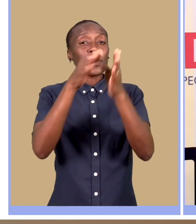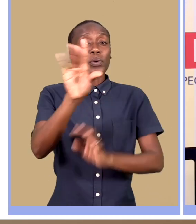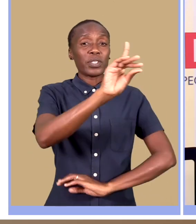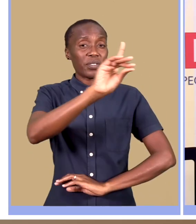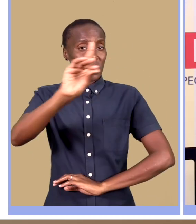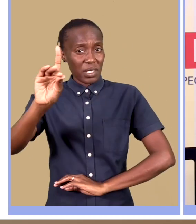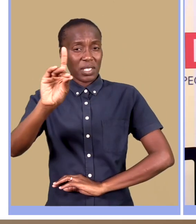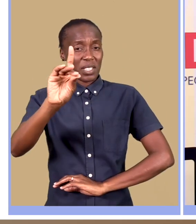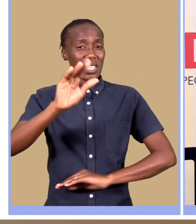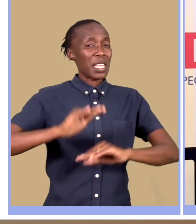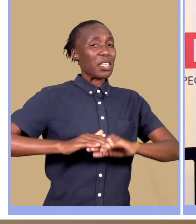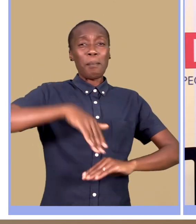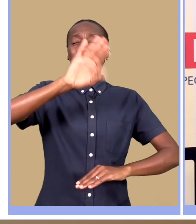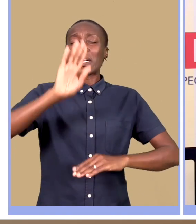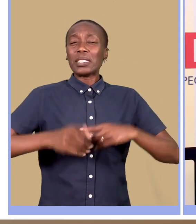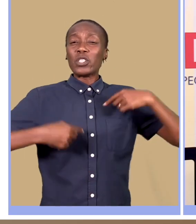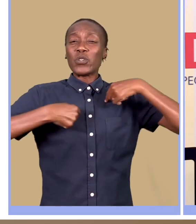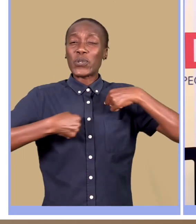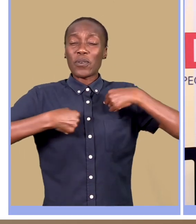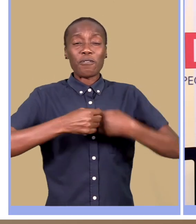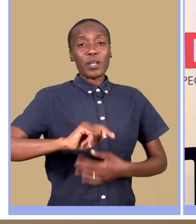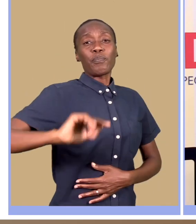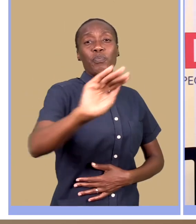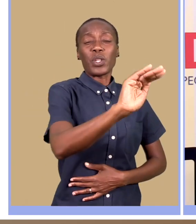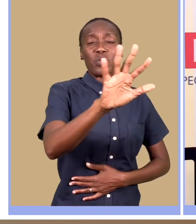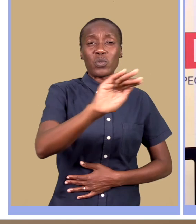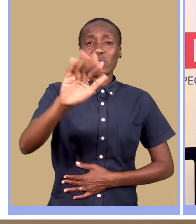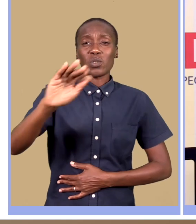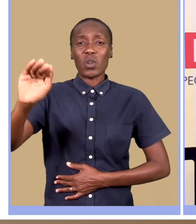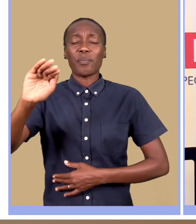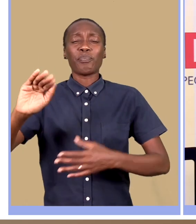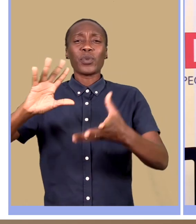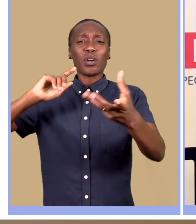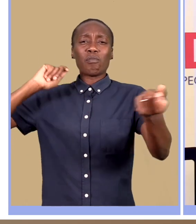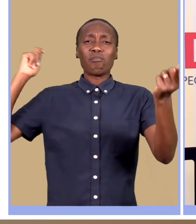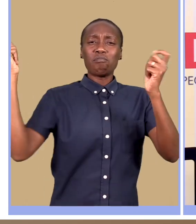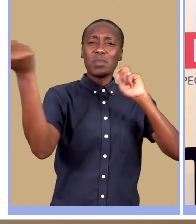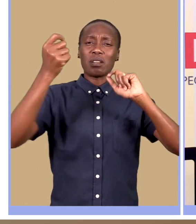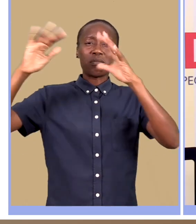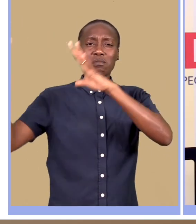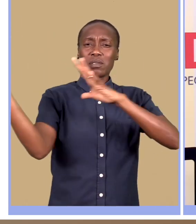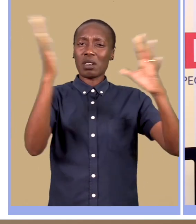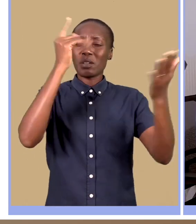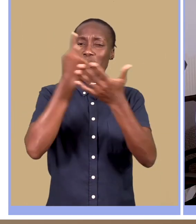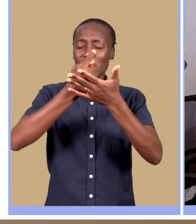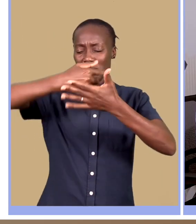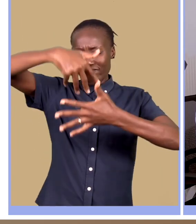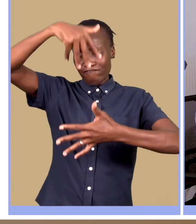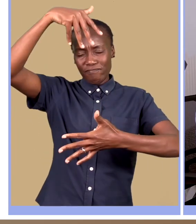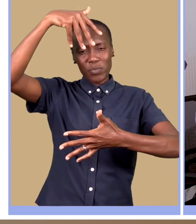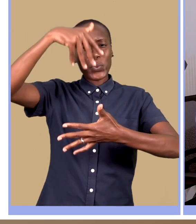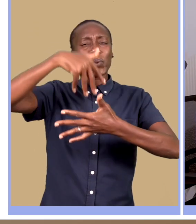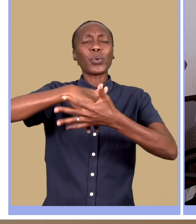com deficiência nessas zonas que é propensa a essa questão das mudanças climáticas tenham um estudo